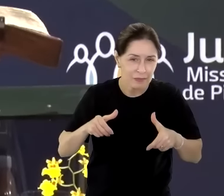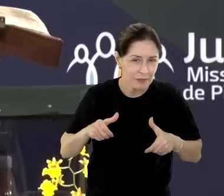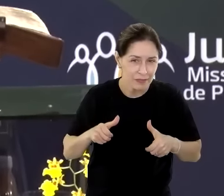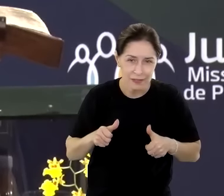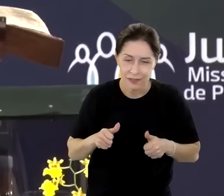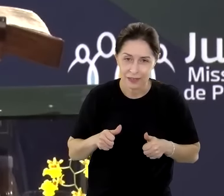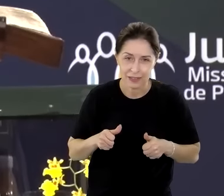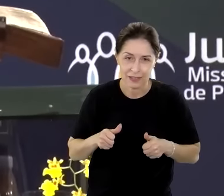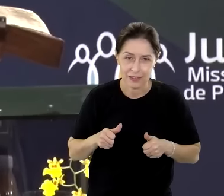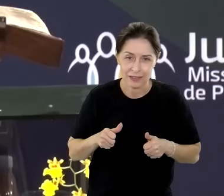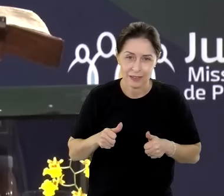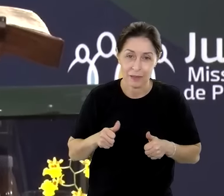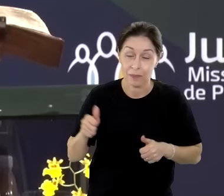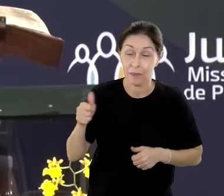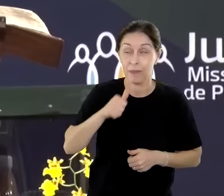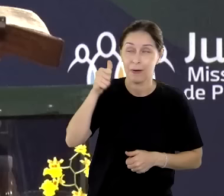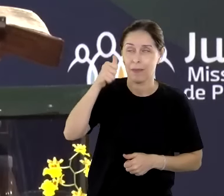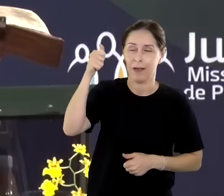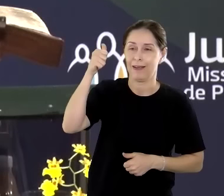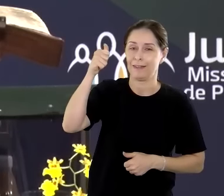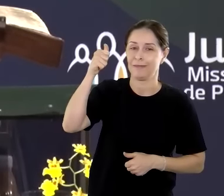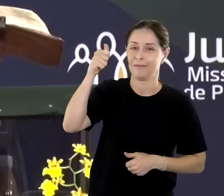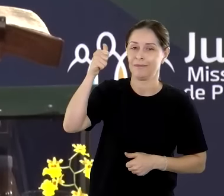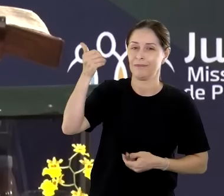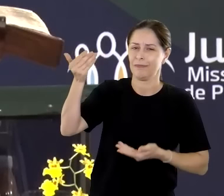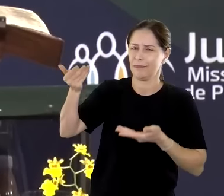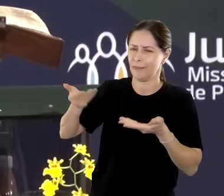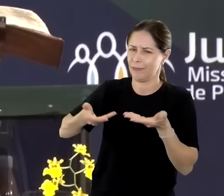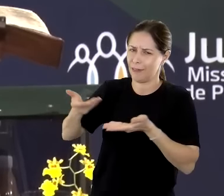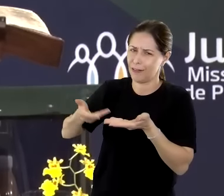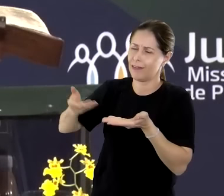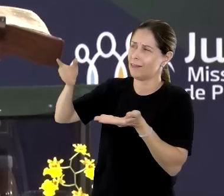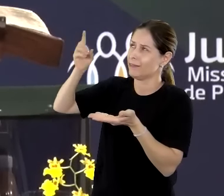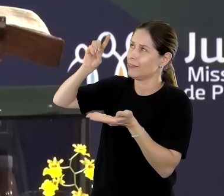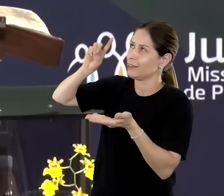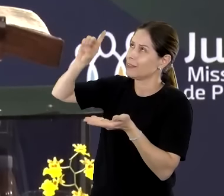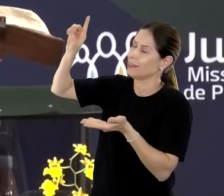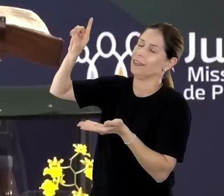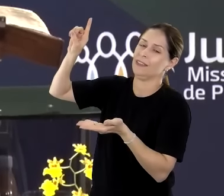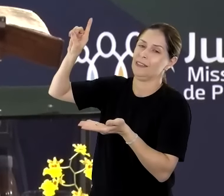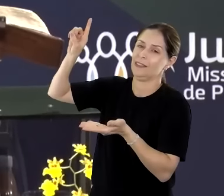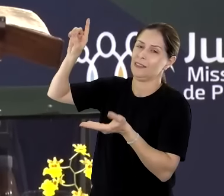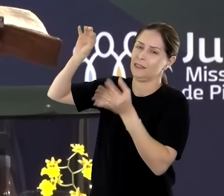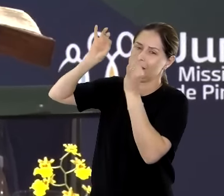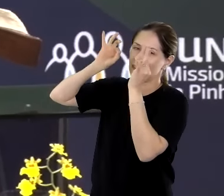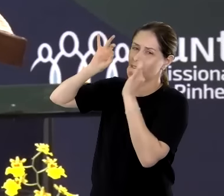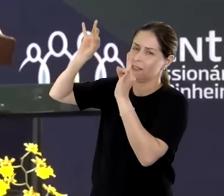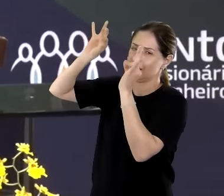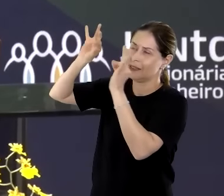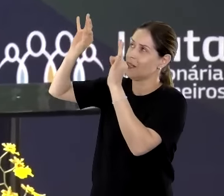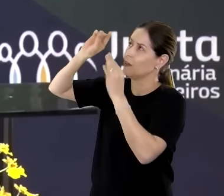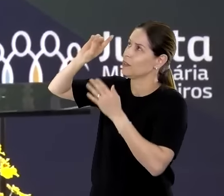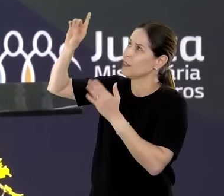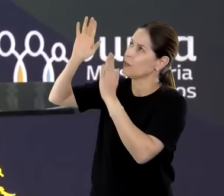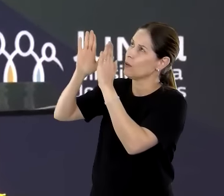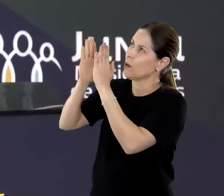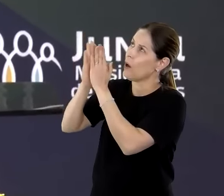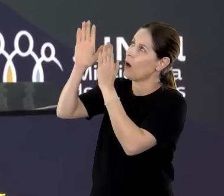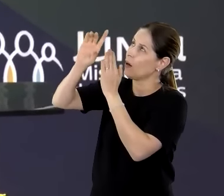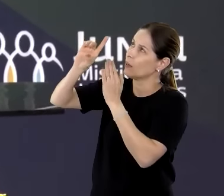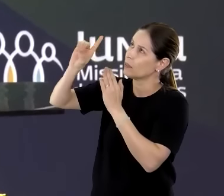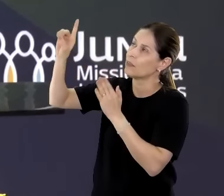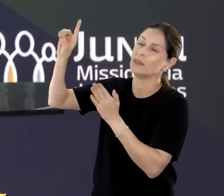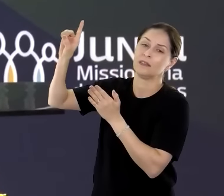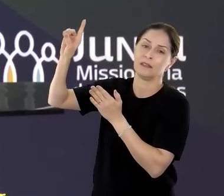Busque o reino dele em primeiro lugar, e ele vai cuidar de você, ele vai suprir suas necessidades.